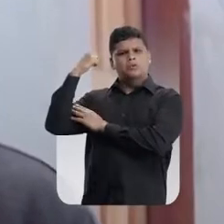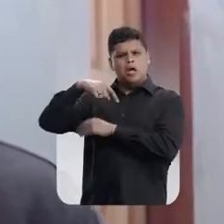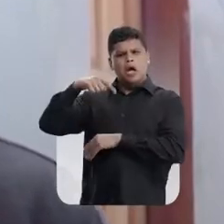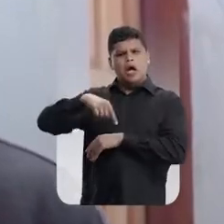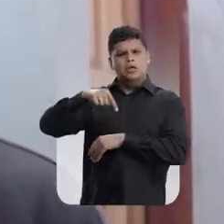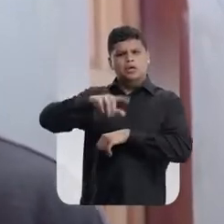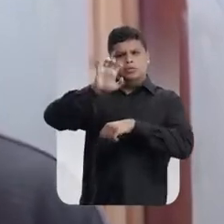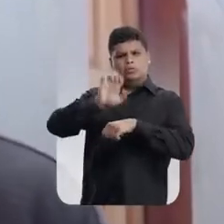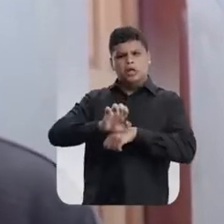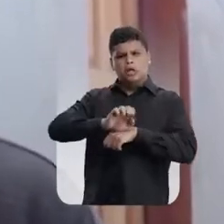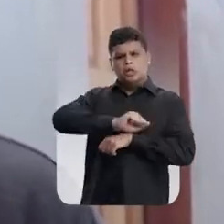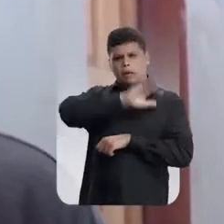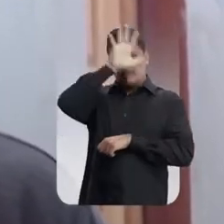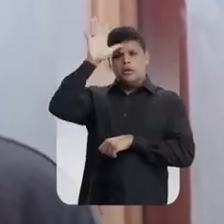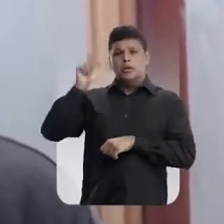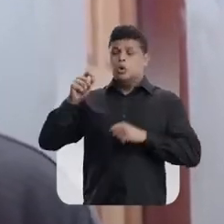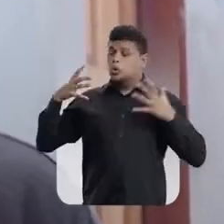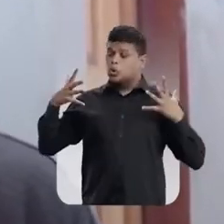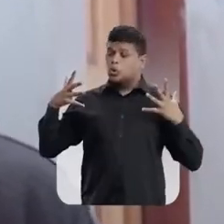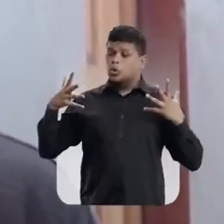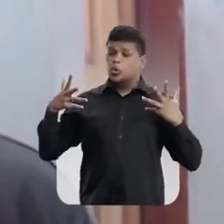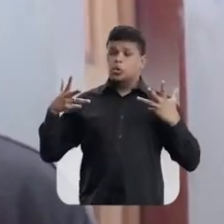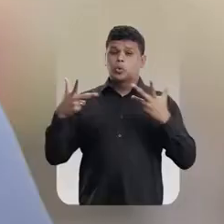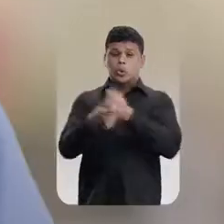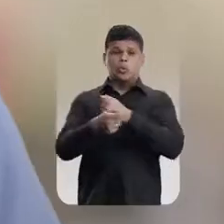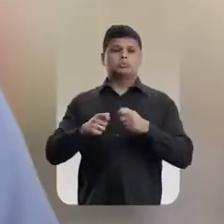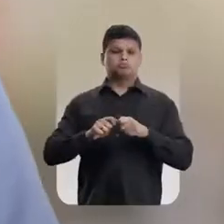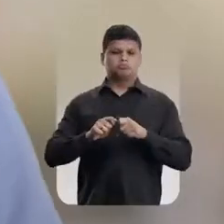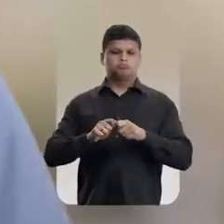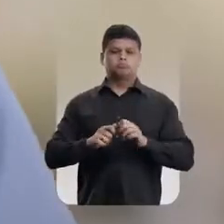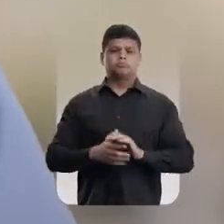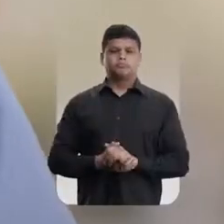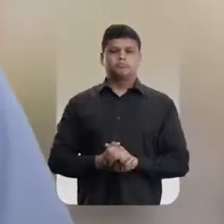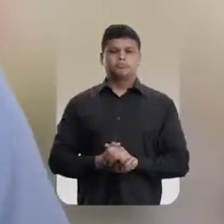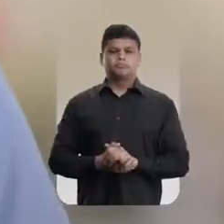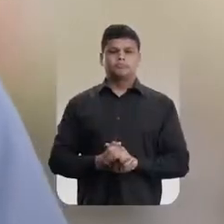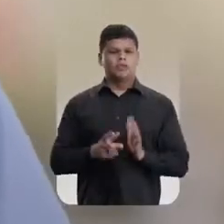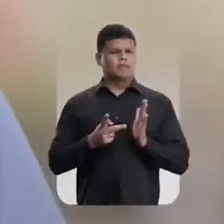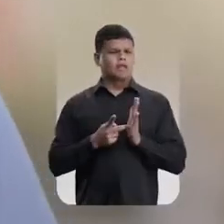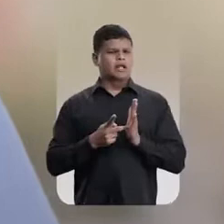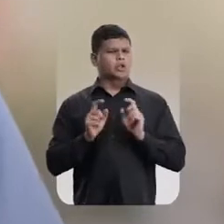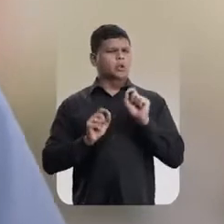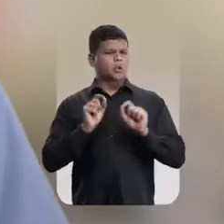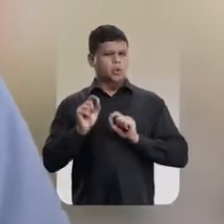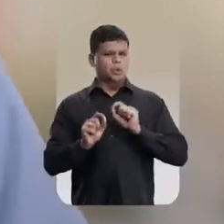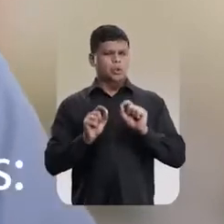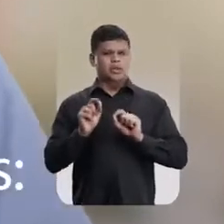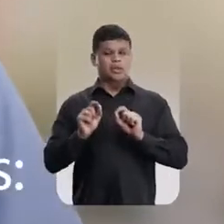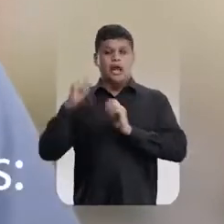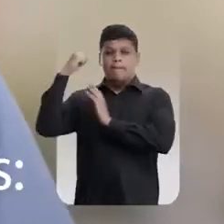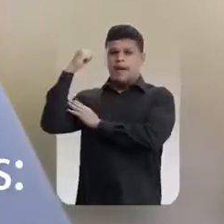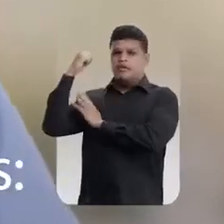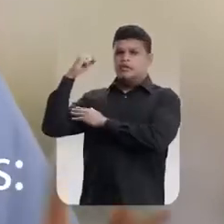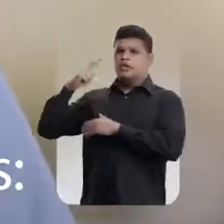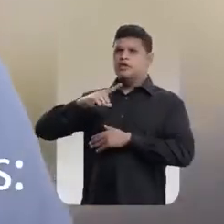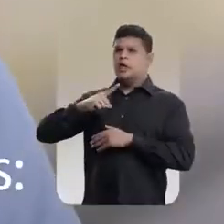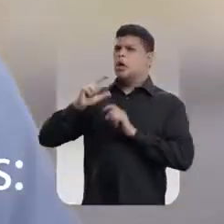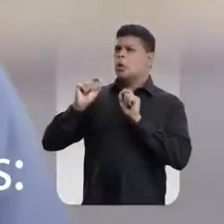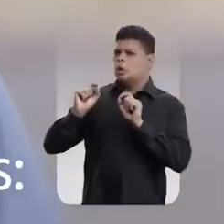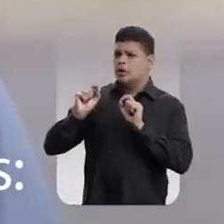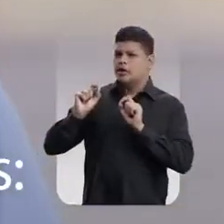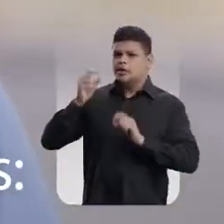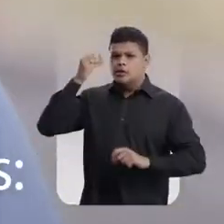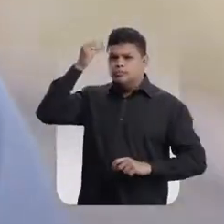fez no nosso estado aqui é bem dizer tudo. A verdade é que amazonino tem aquilo que falta a maioria dos